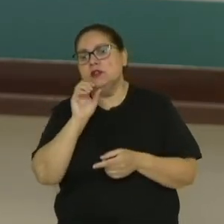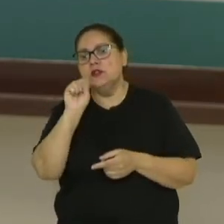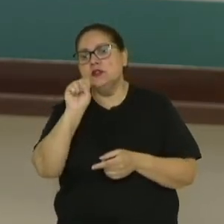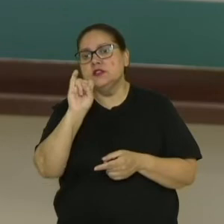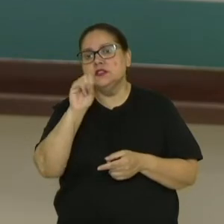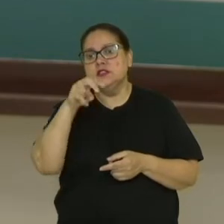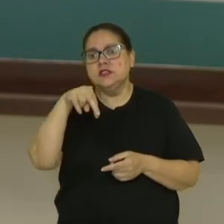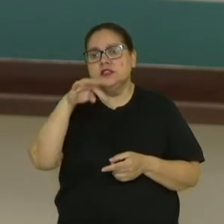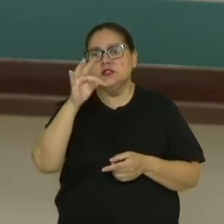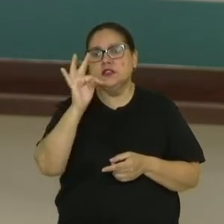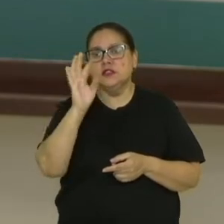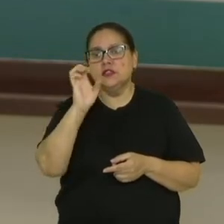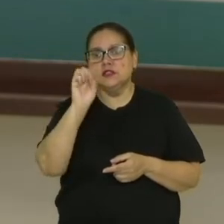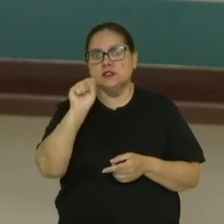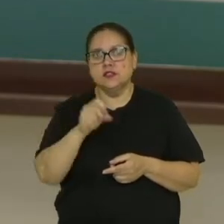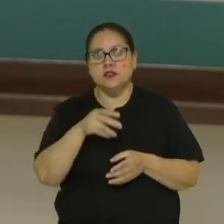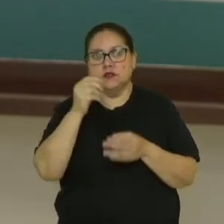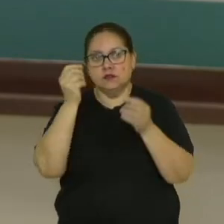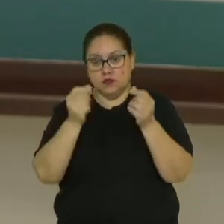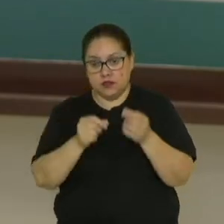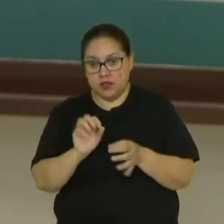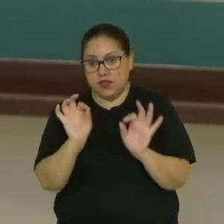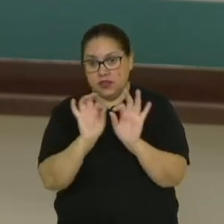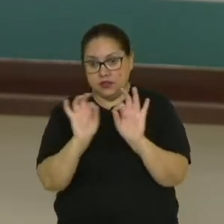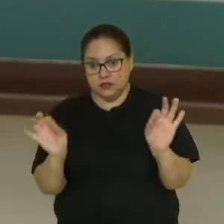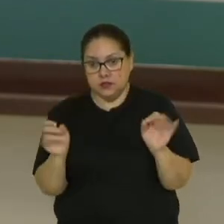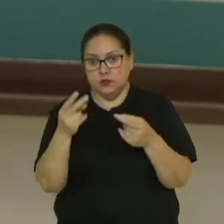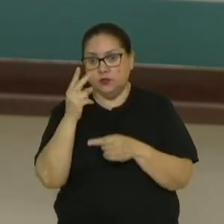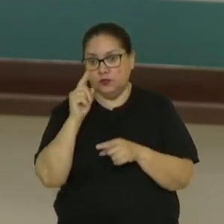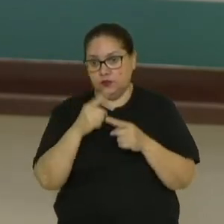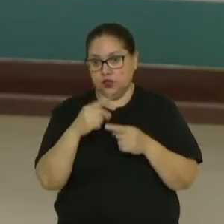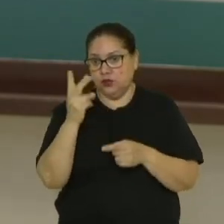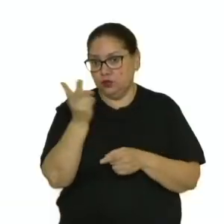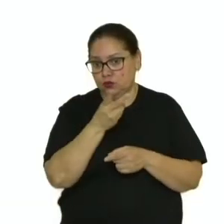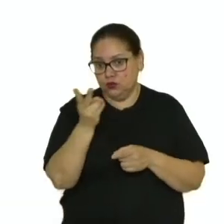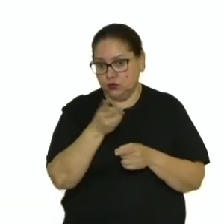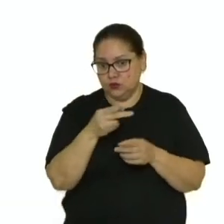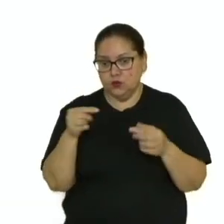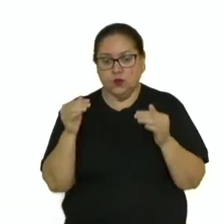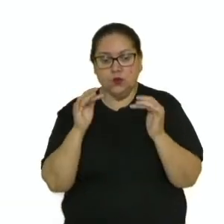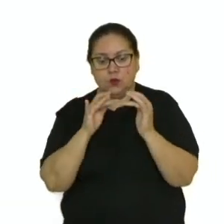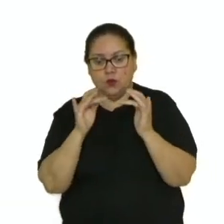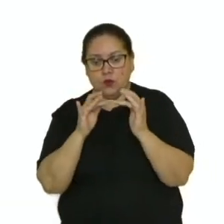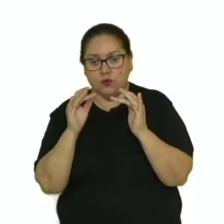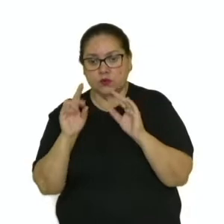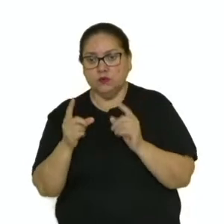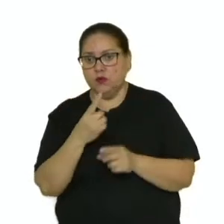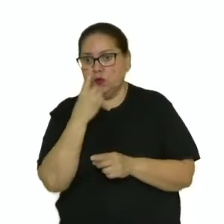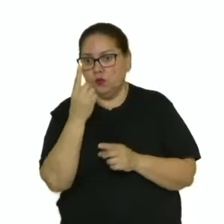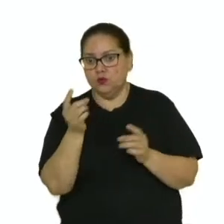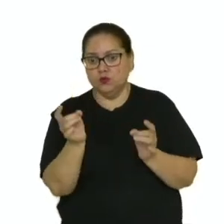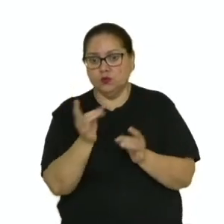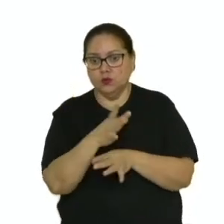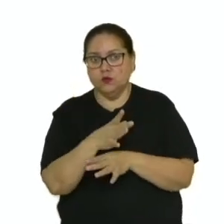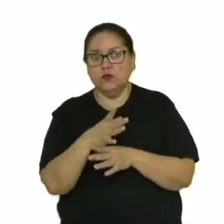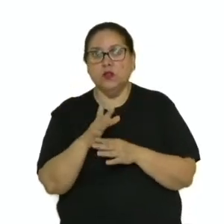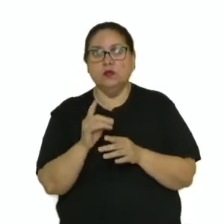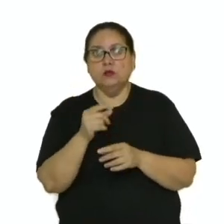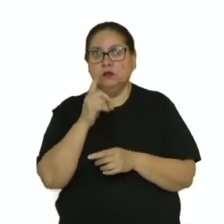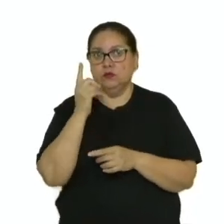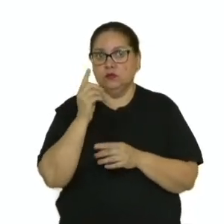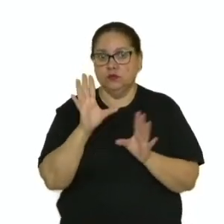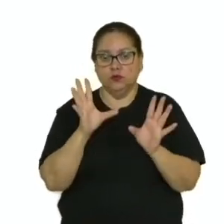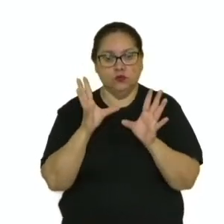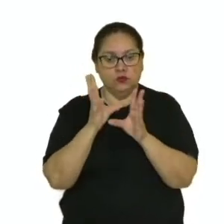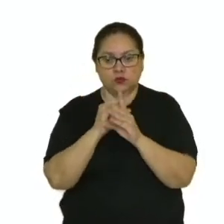E a resposta fica assim, ó: é uma reação de síntese porque dois reagentes combinam-se para originar um único produto. Por mais que aqui sejam